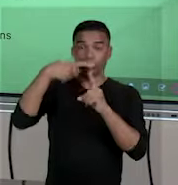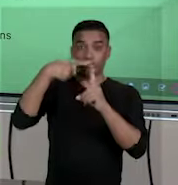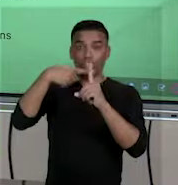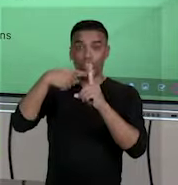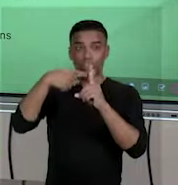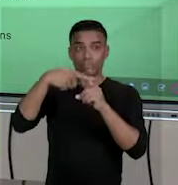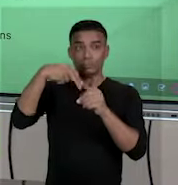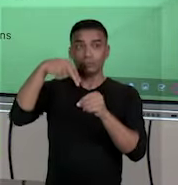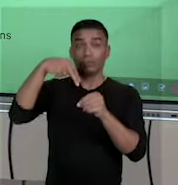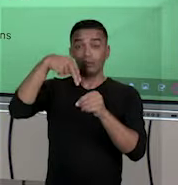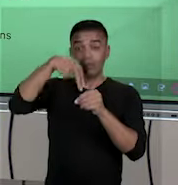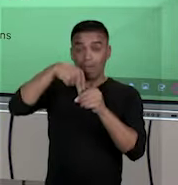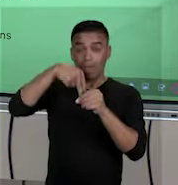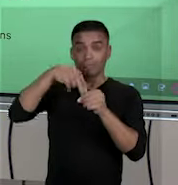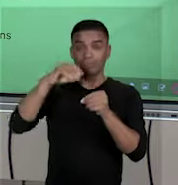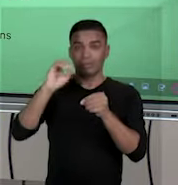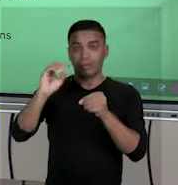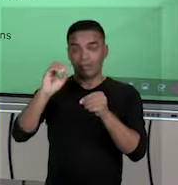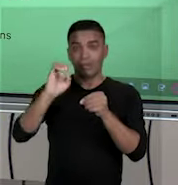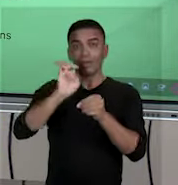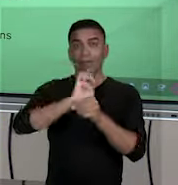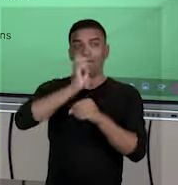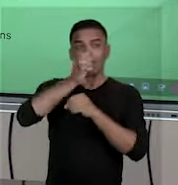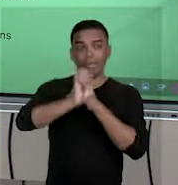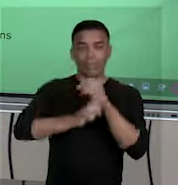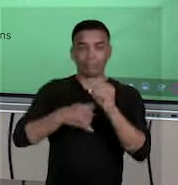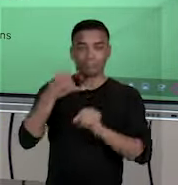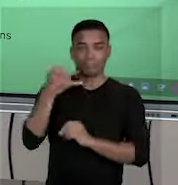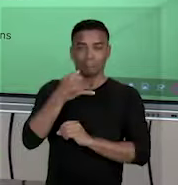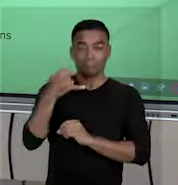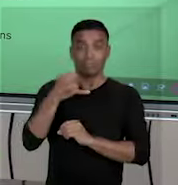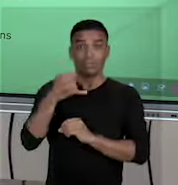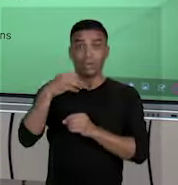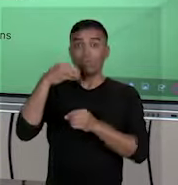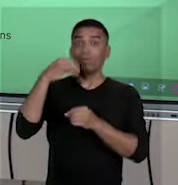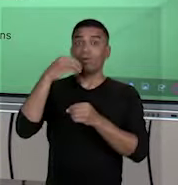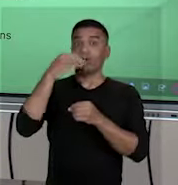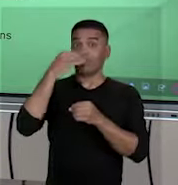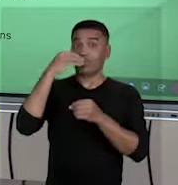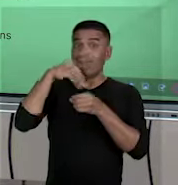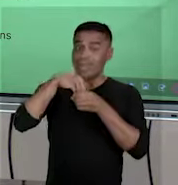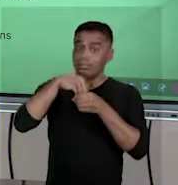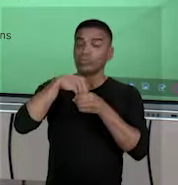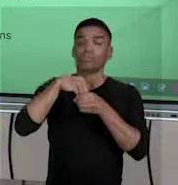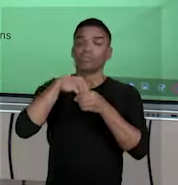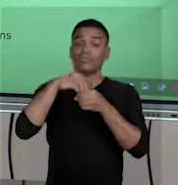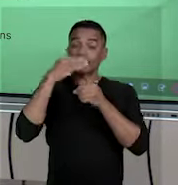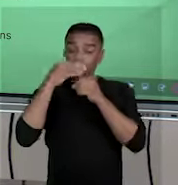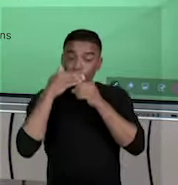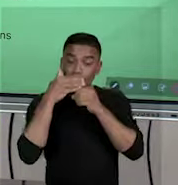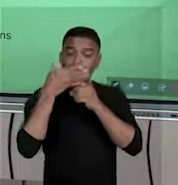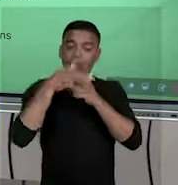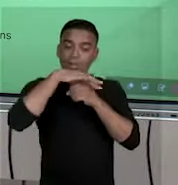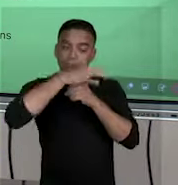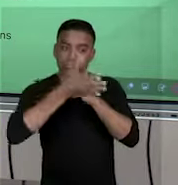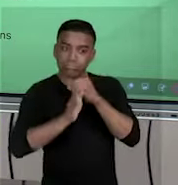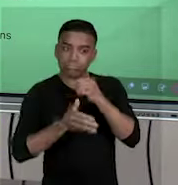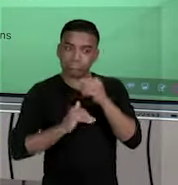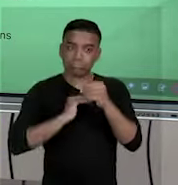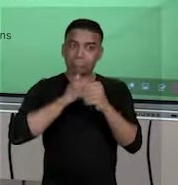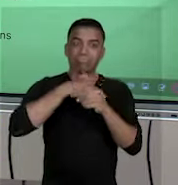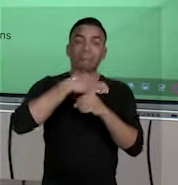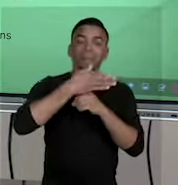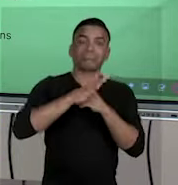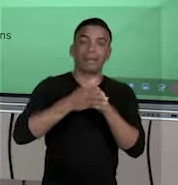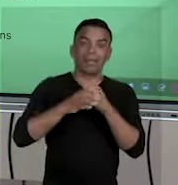Dentro dos átomos, eu tenho isso. Do lado de fora, na estrutura dele, na eletrosfera, estão